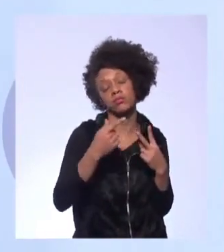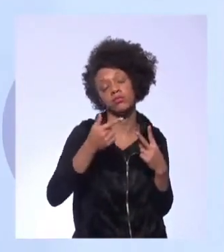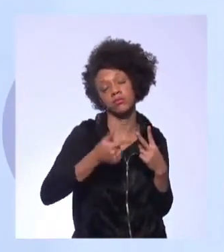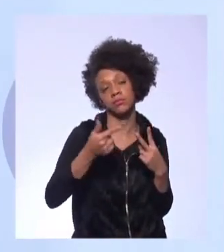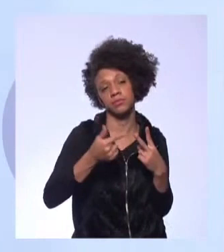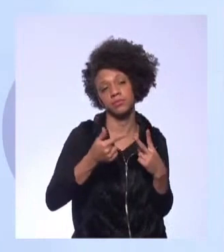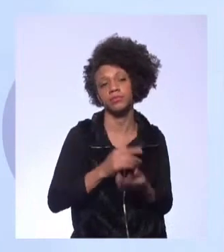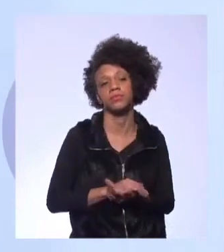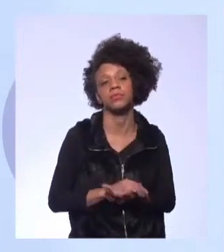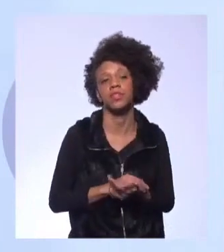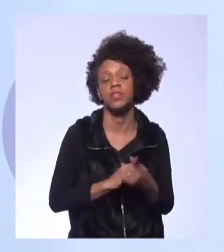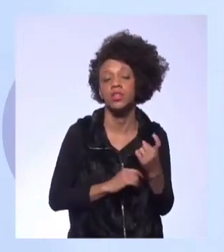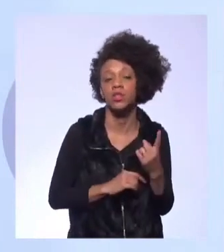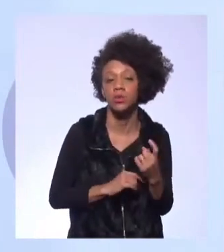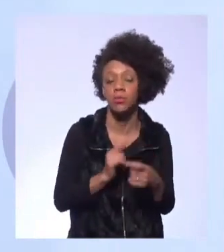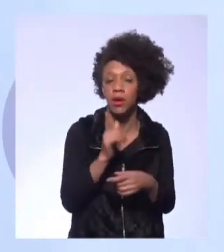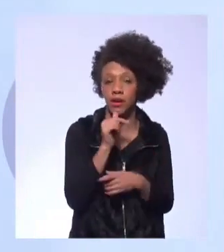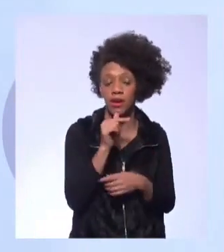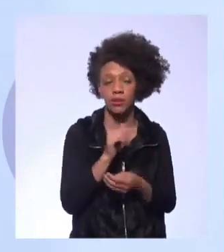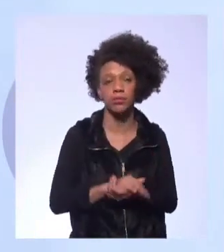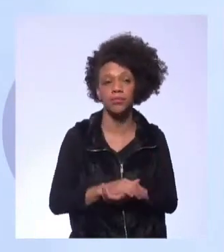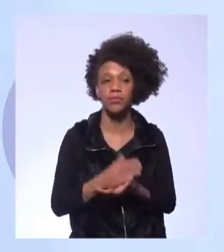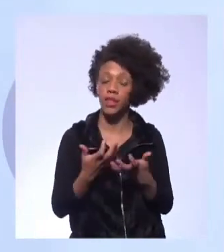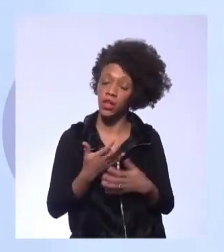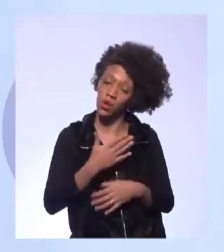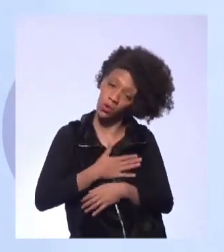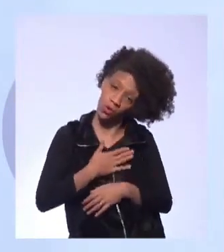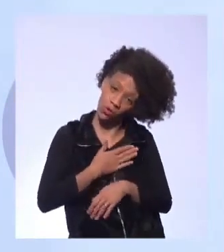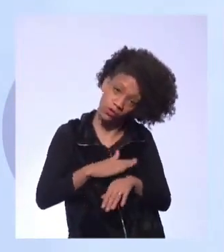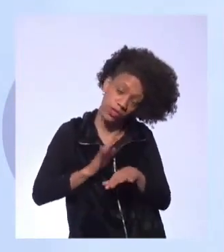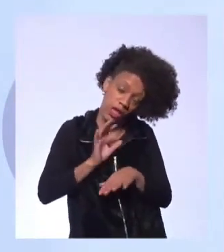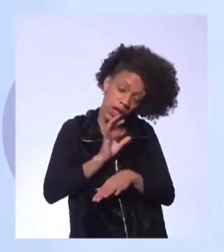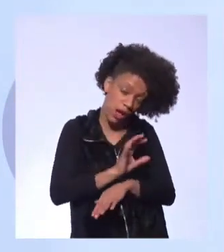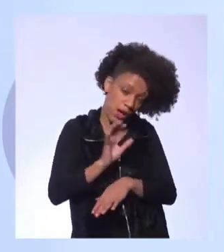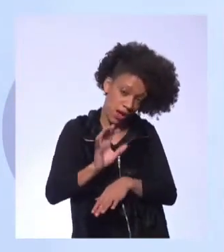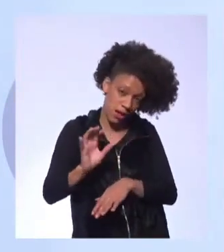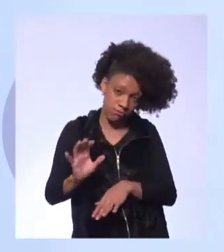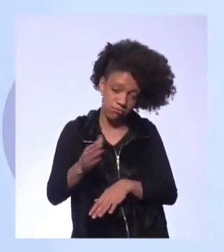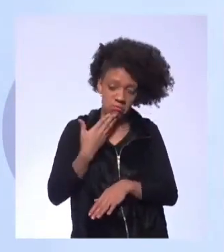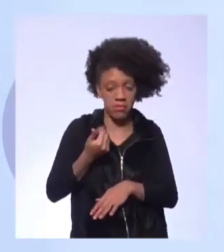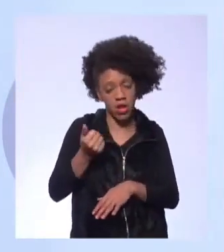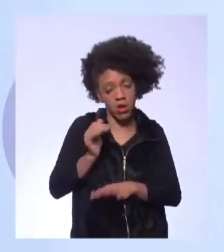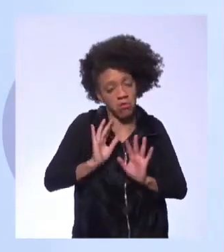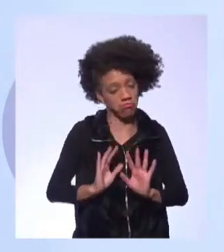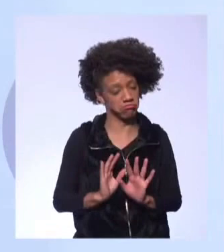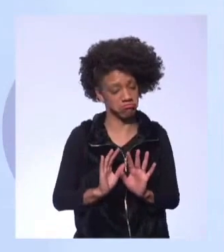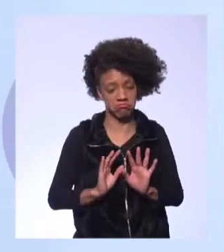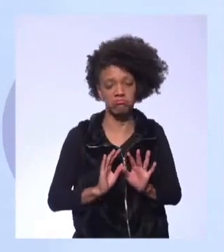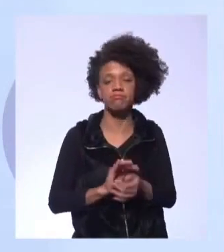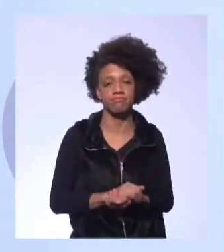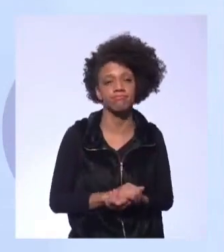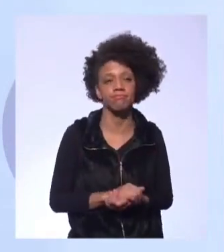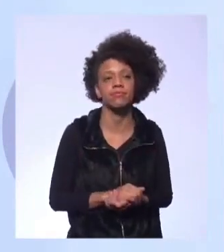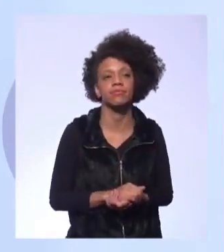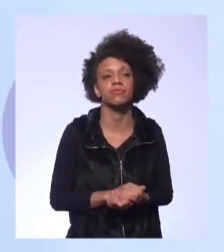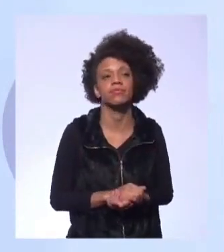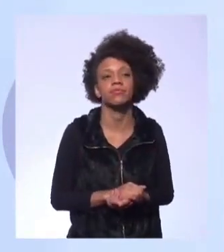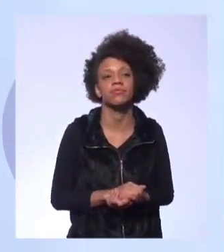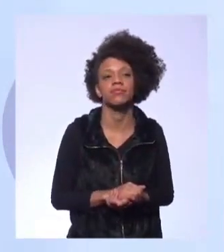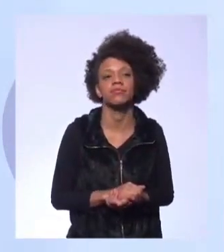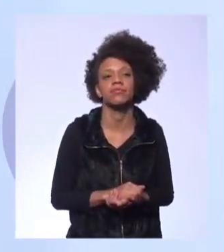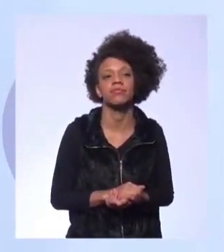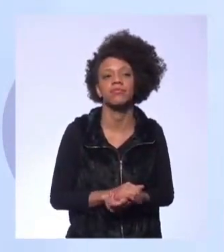1 água. Eu gosto de fazer assim. Cada um faz do jeito que for melhor, como o professor de vocês fizeram, perfeito? Eu gosto